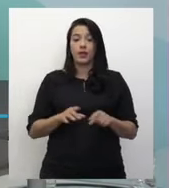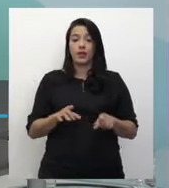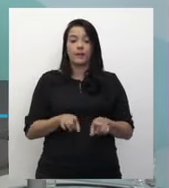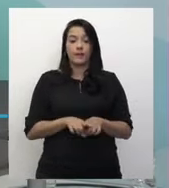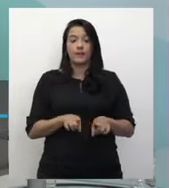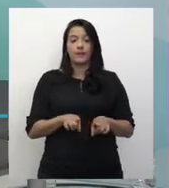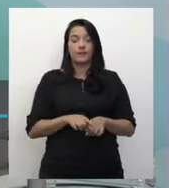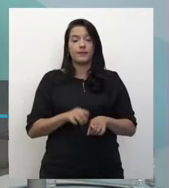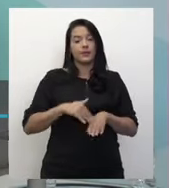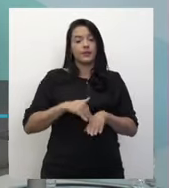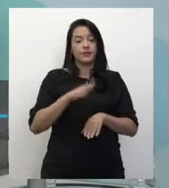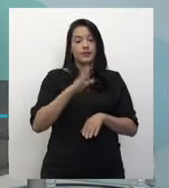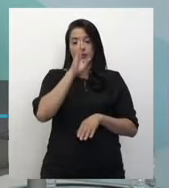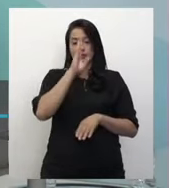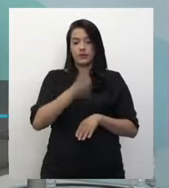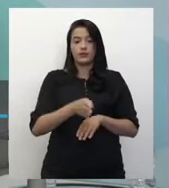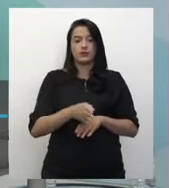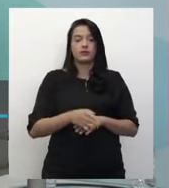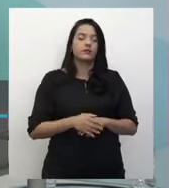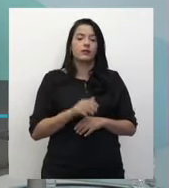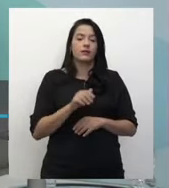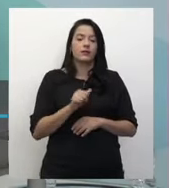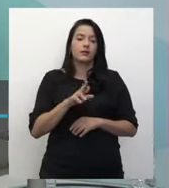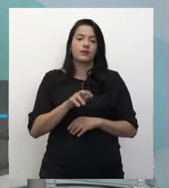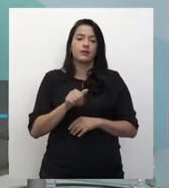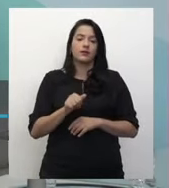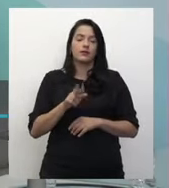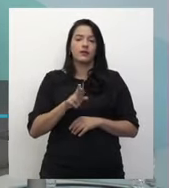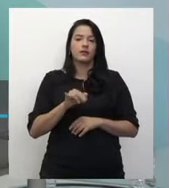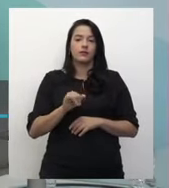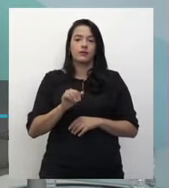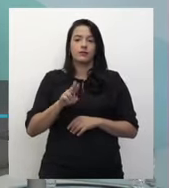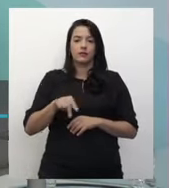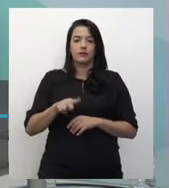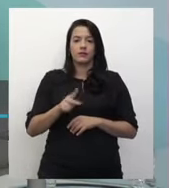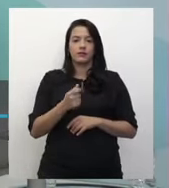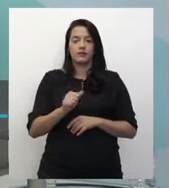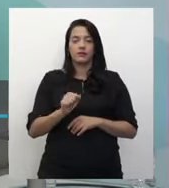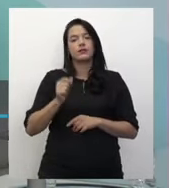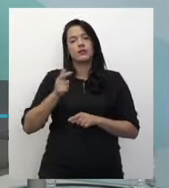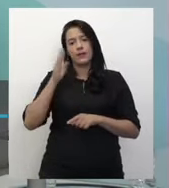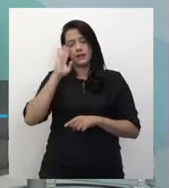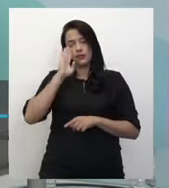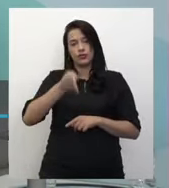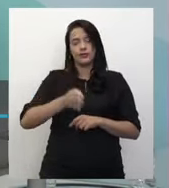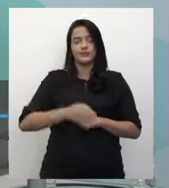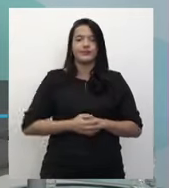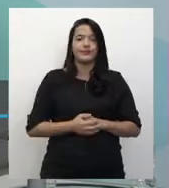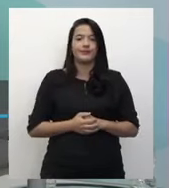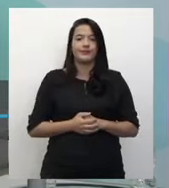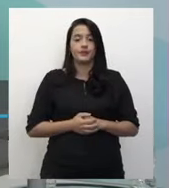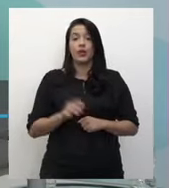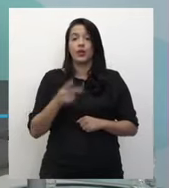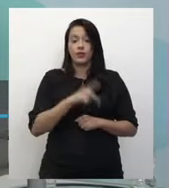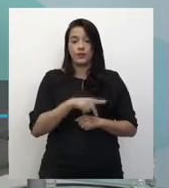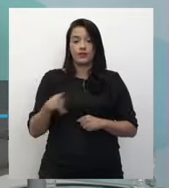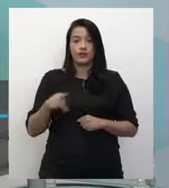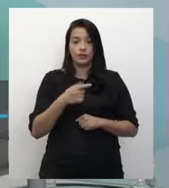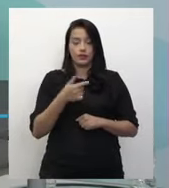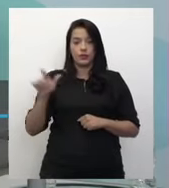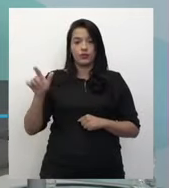rainhas são mais diretas. Então, a das ararinhas é a mais direta, na verdade, né? Aí a Pro Silvana